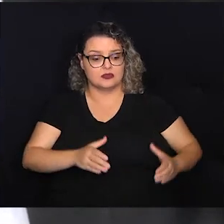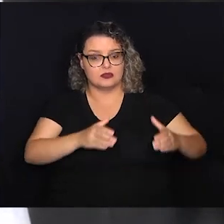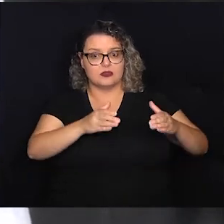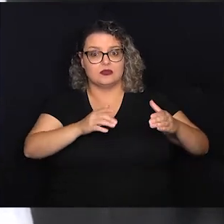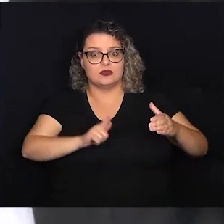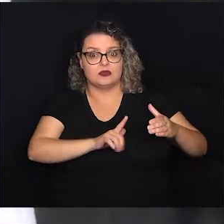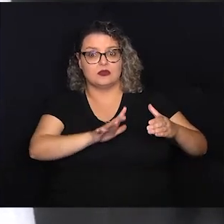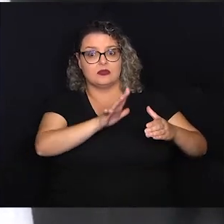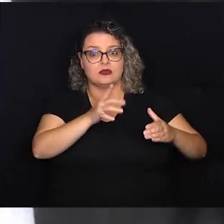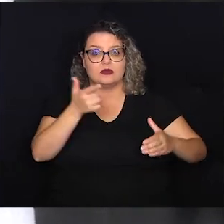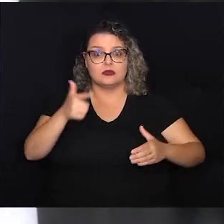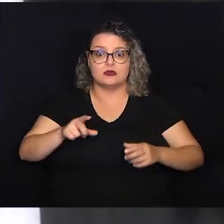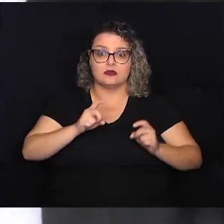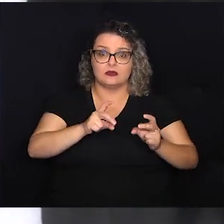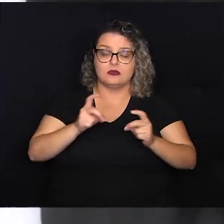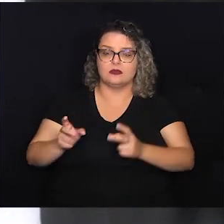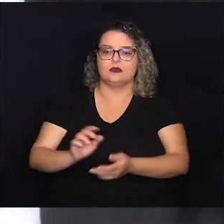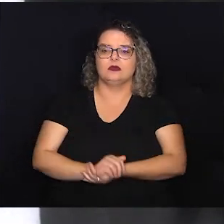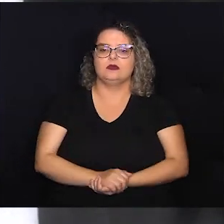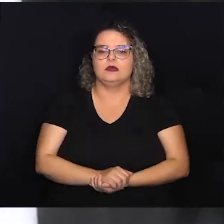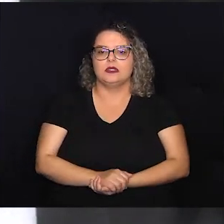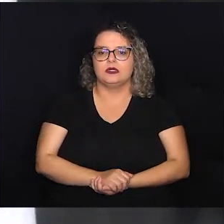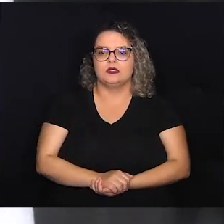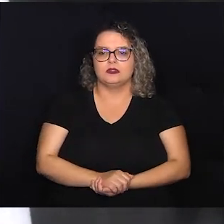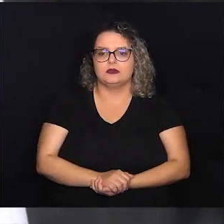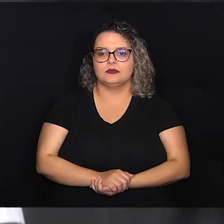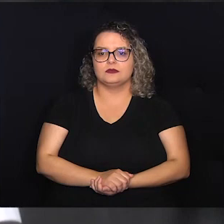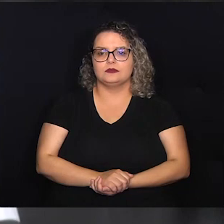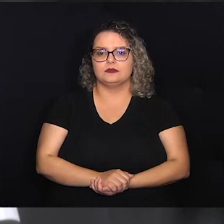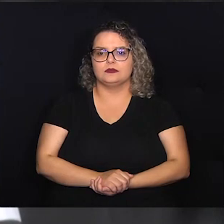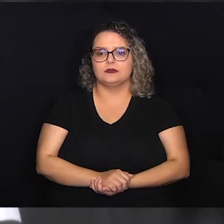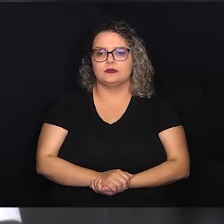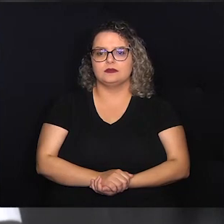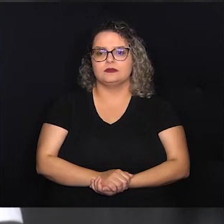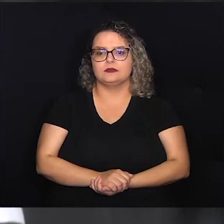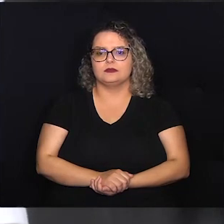quer que eu te leve aí para você continuar vendendo. E ali,